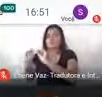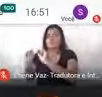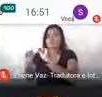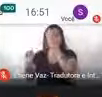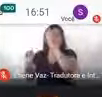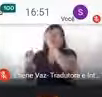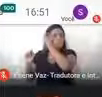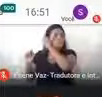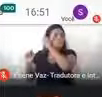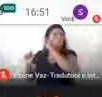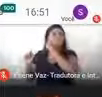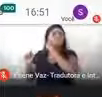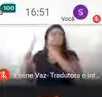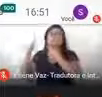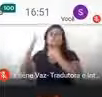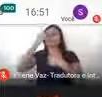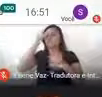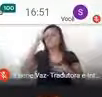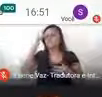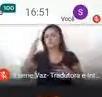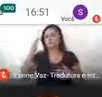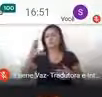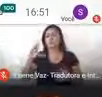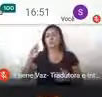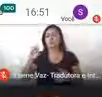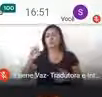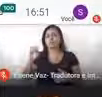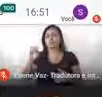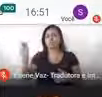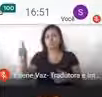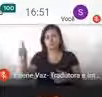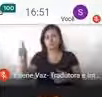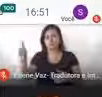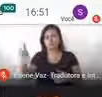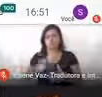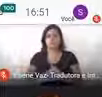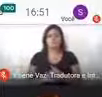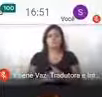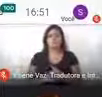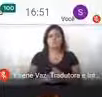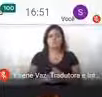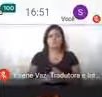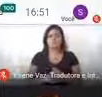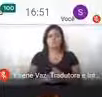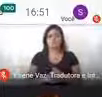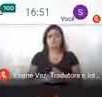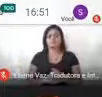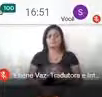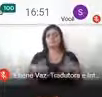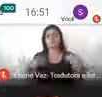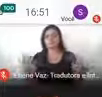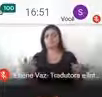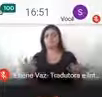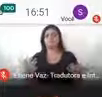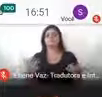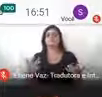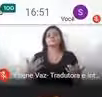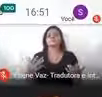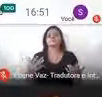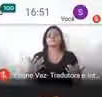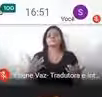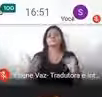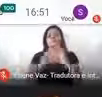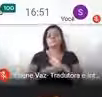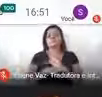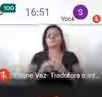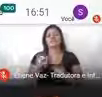forma que porventura aparecesse. É. O questionário semântico lexical, por outro lado, trouxe aqui a